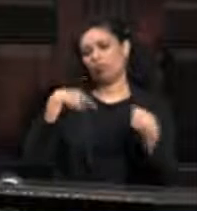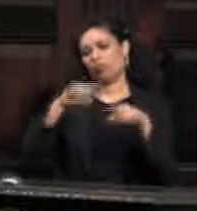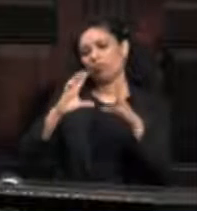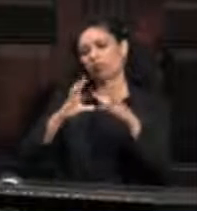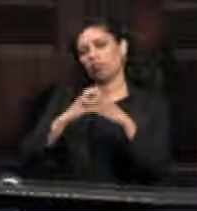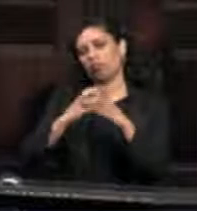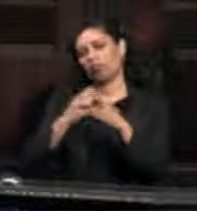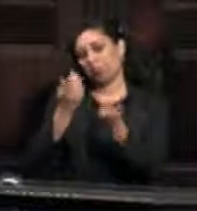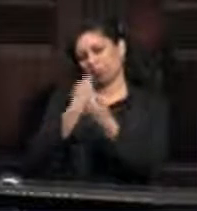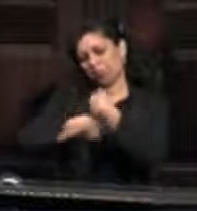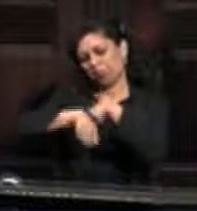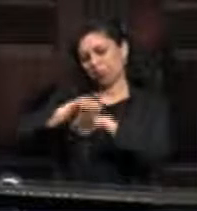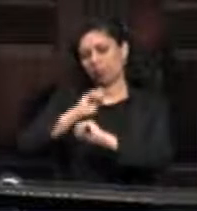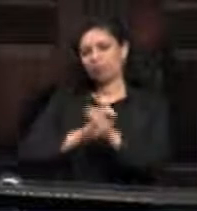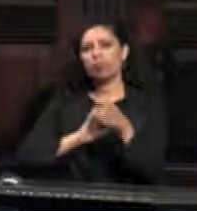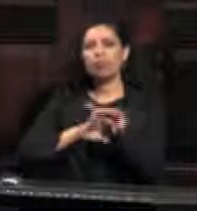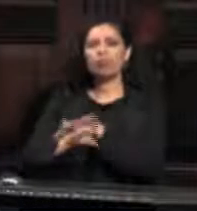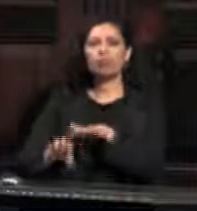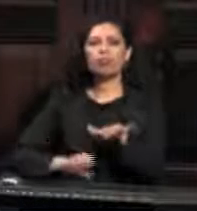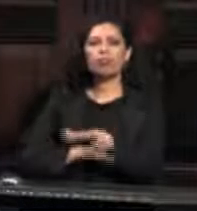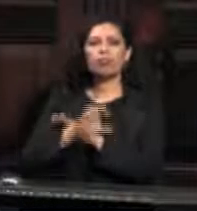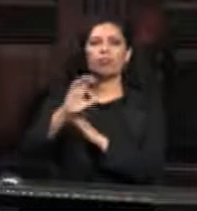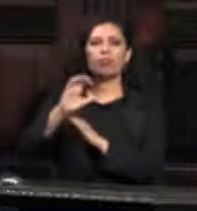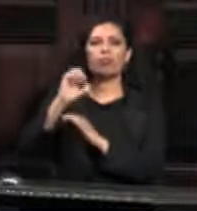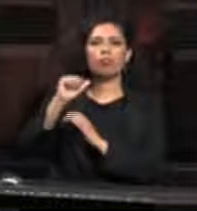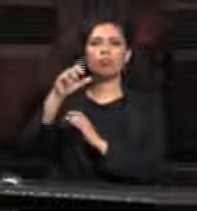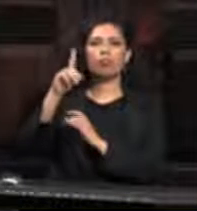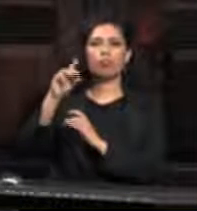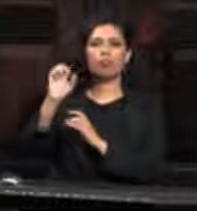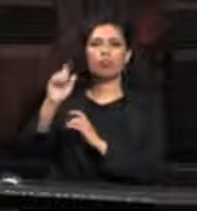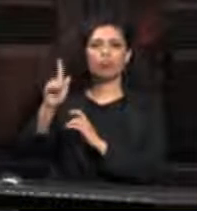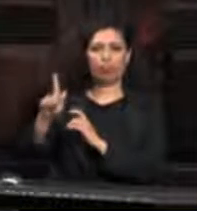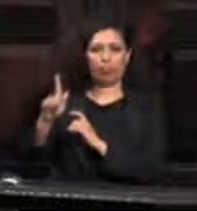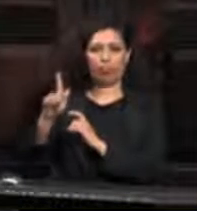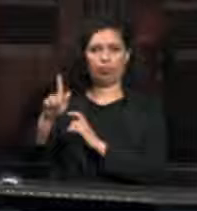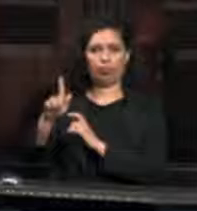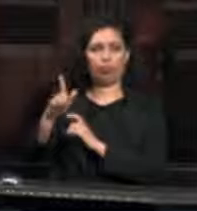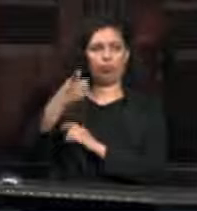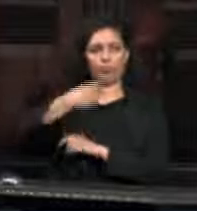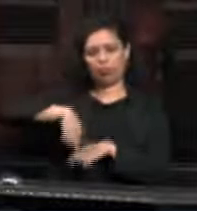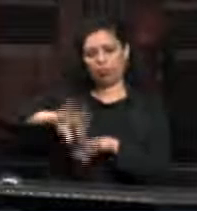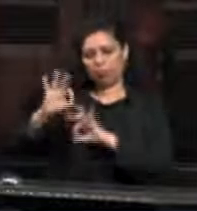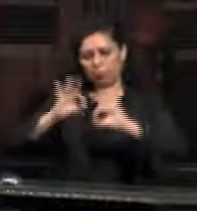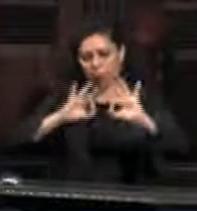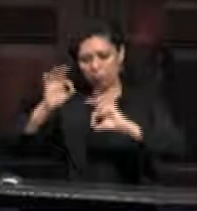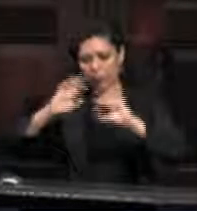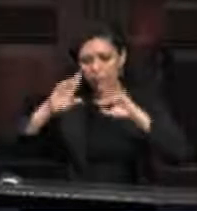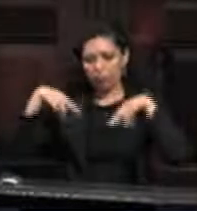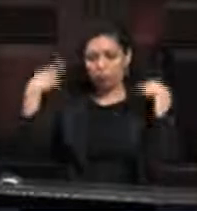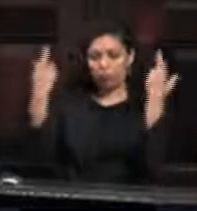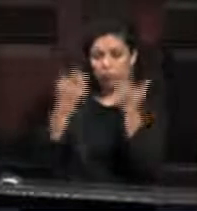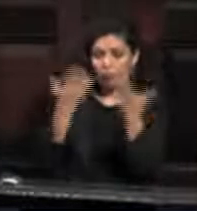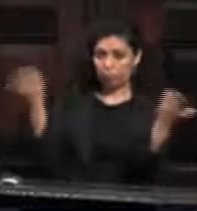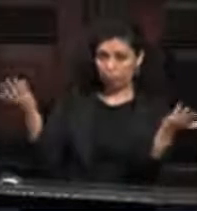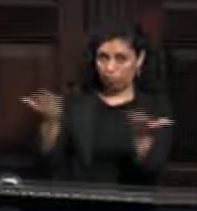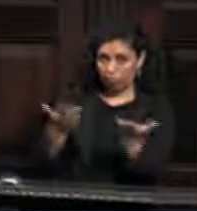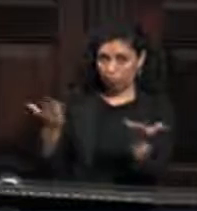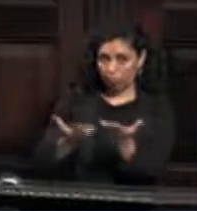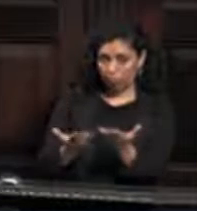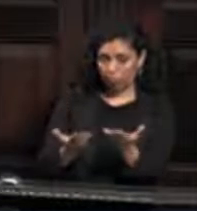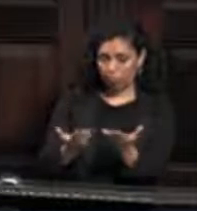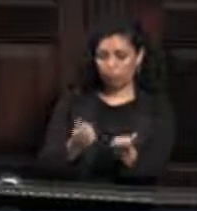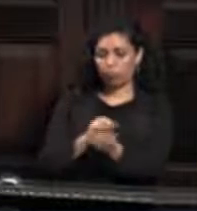condomínio, e isso foi motivo de uma audiência pública que solicitamos e foi realizada nessa casa pela Comissão